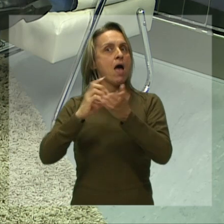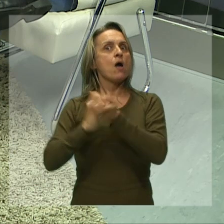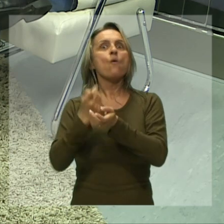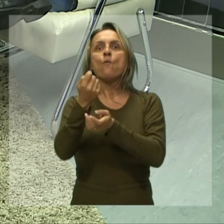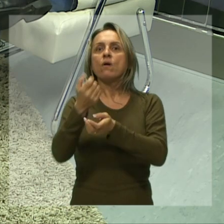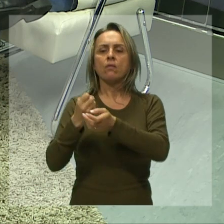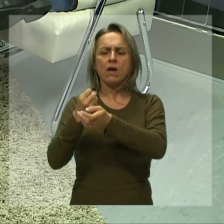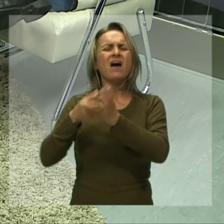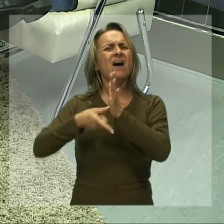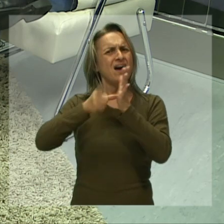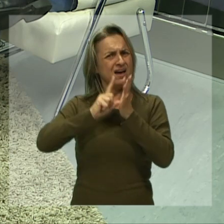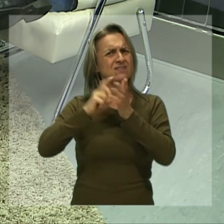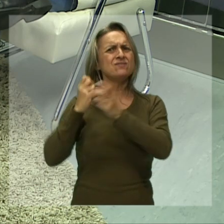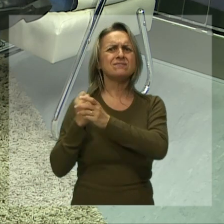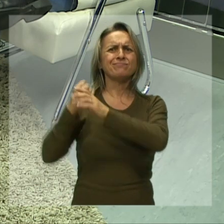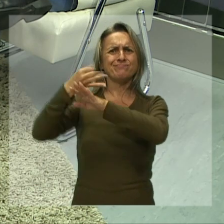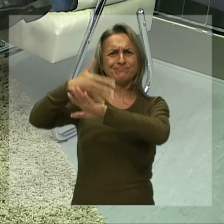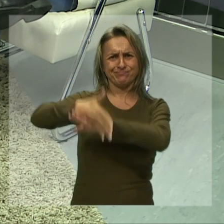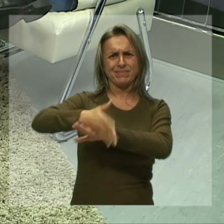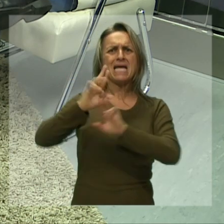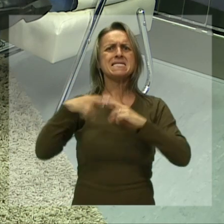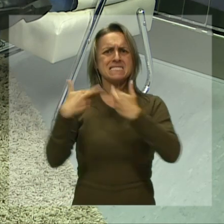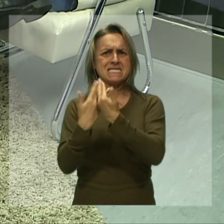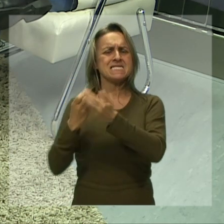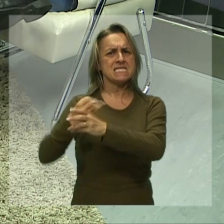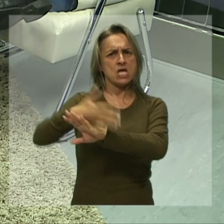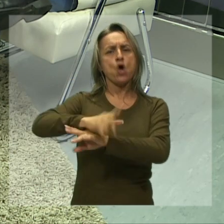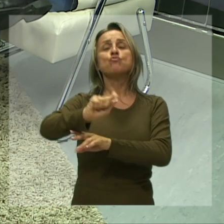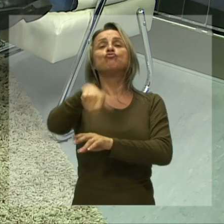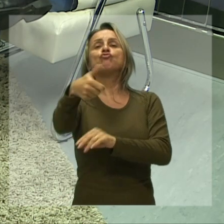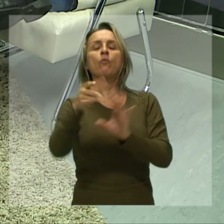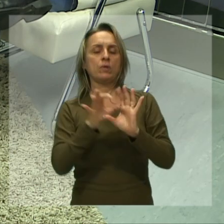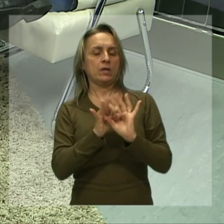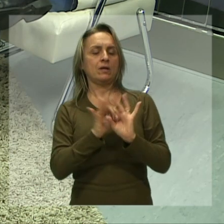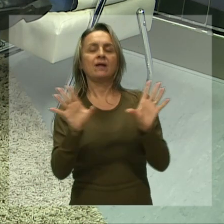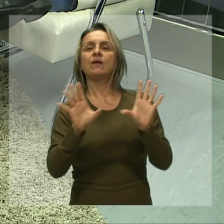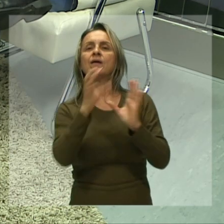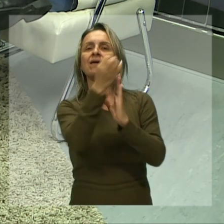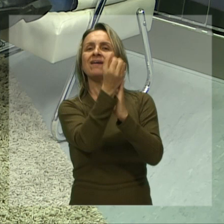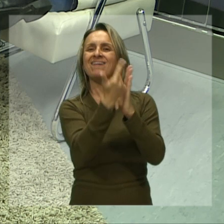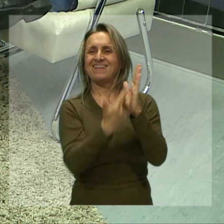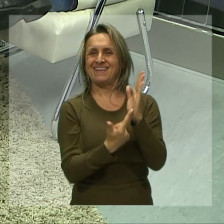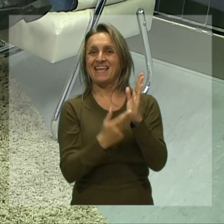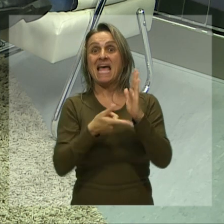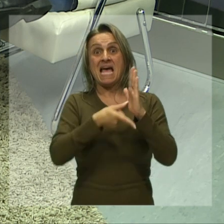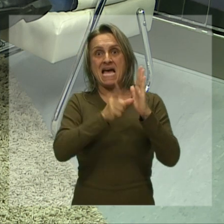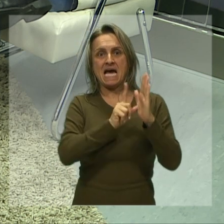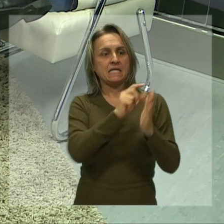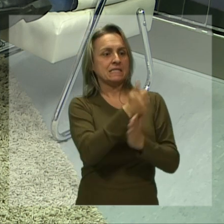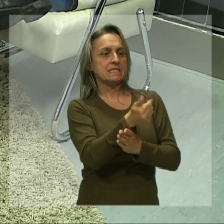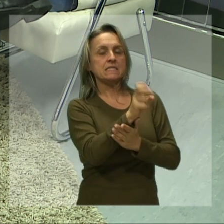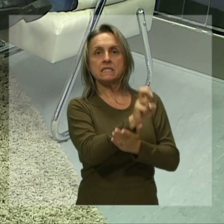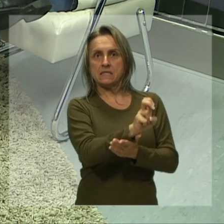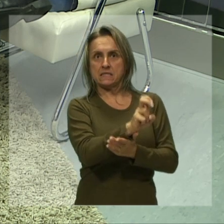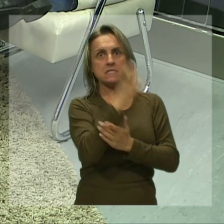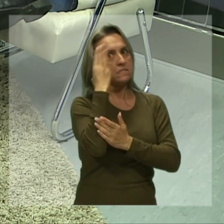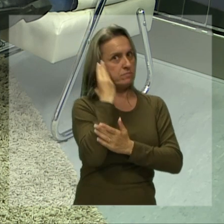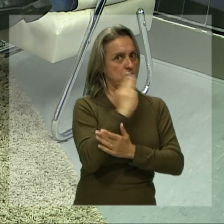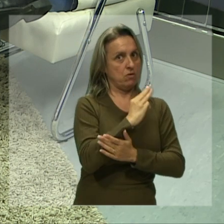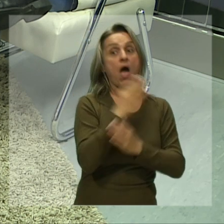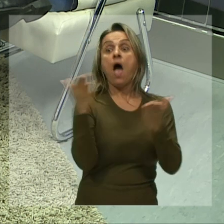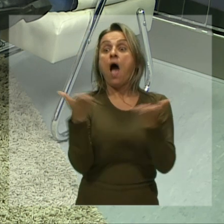na discussão das demais pautas, que foi com relação à liberdade orçamentária, que passou de 15 para 25 do Poder Executivo.